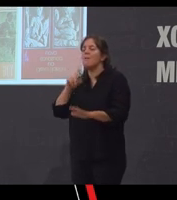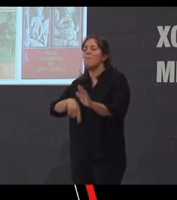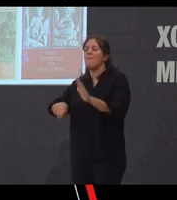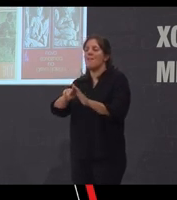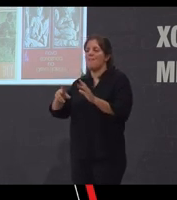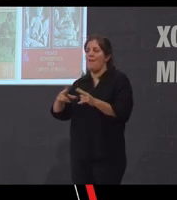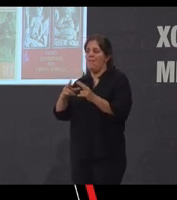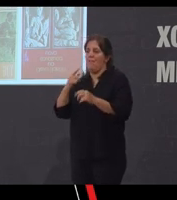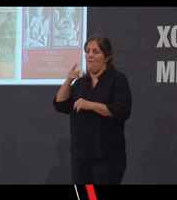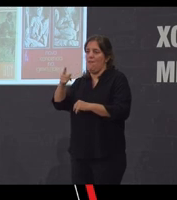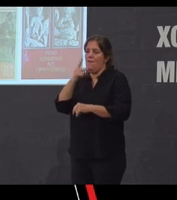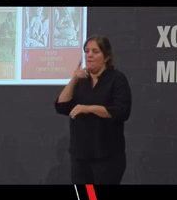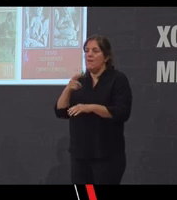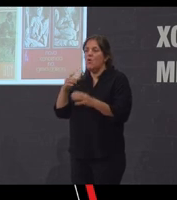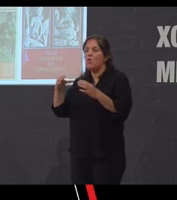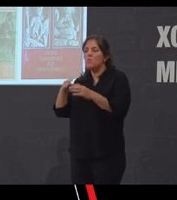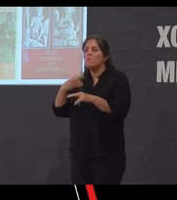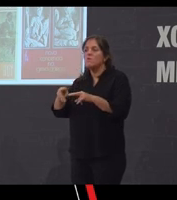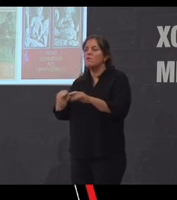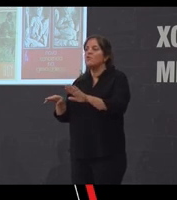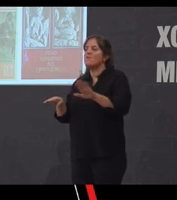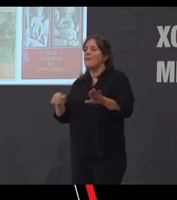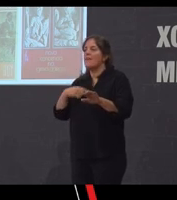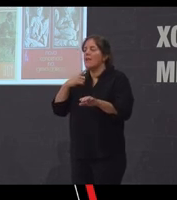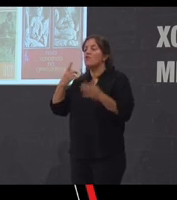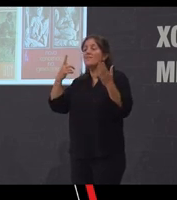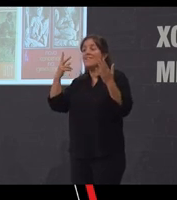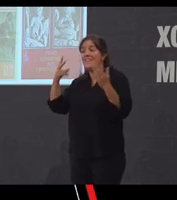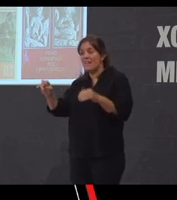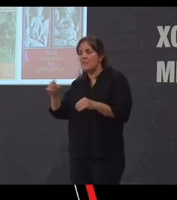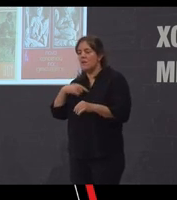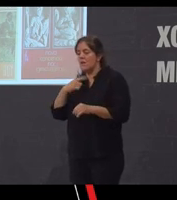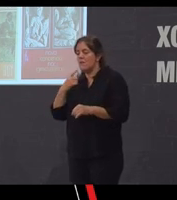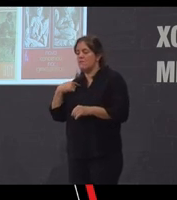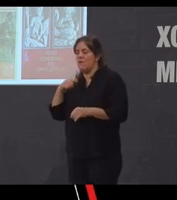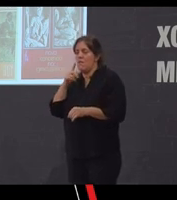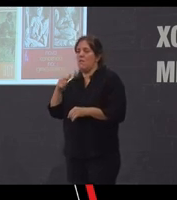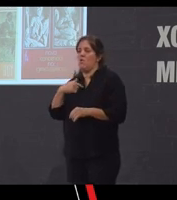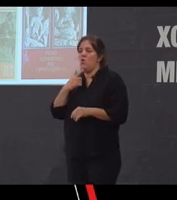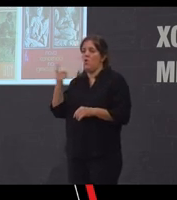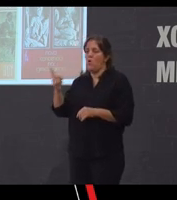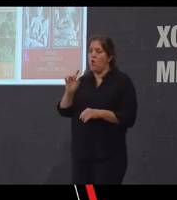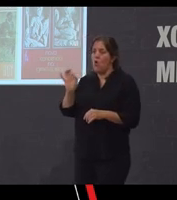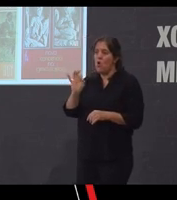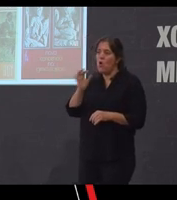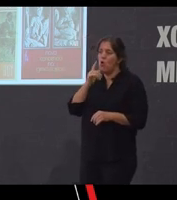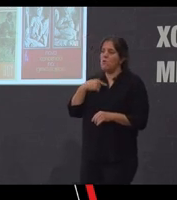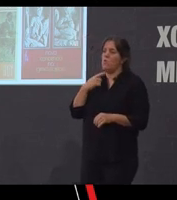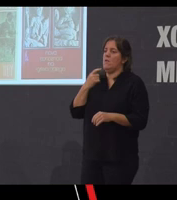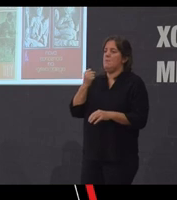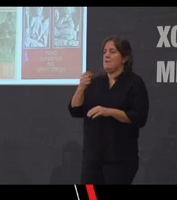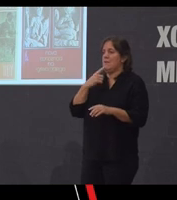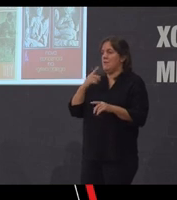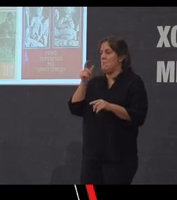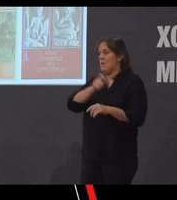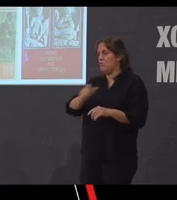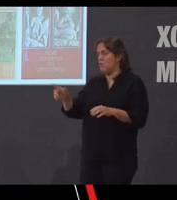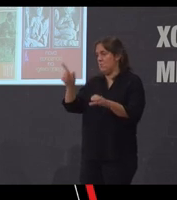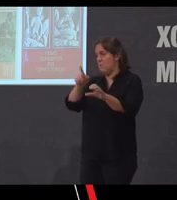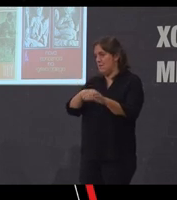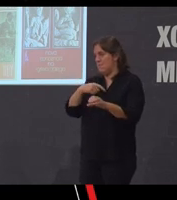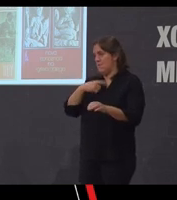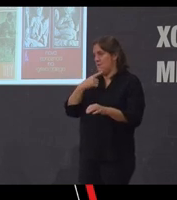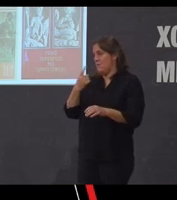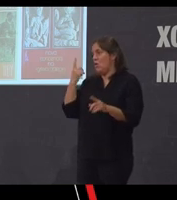de esquerdas nos anos 70. Saen o da militancia católica ou da militancia comunista, que son as militancias combativas frente ao franquismo.